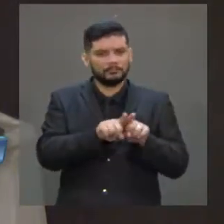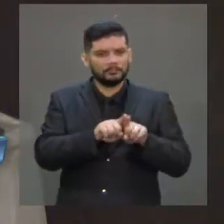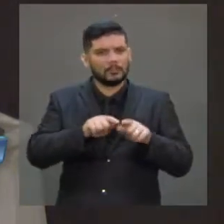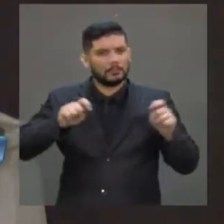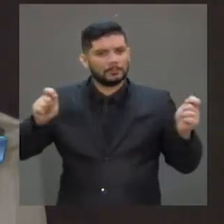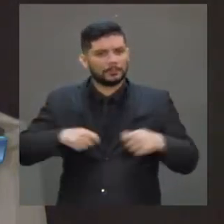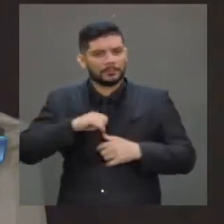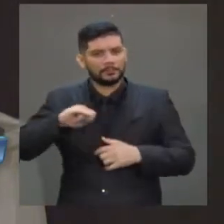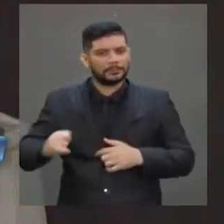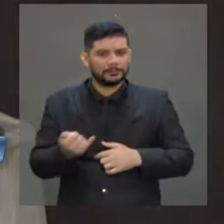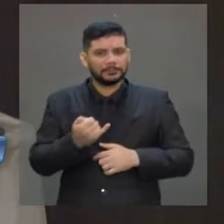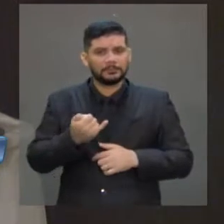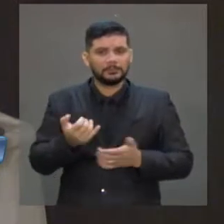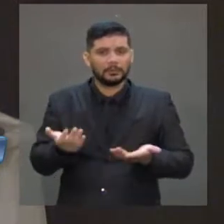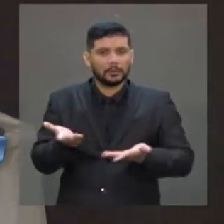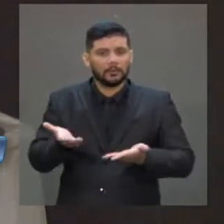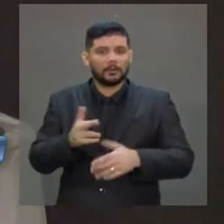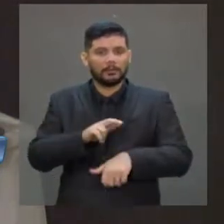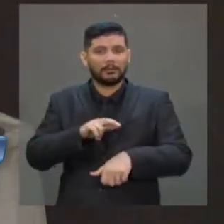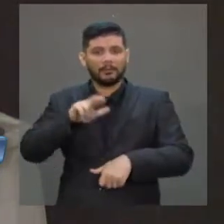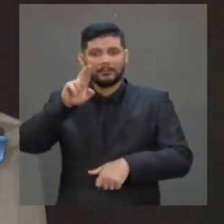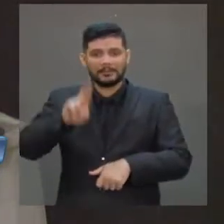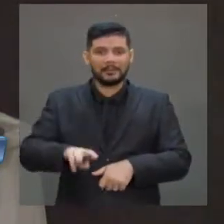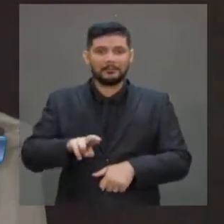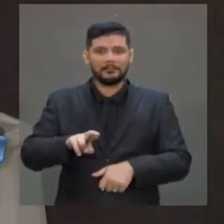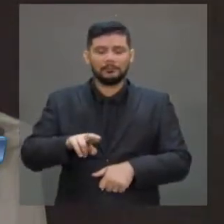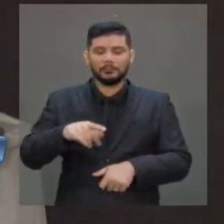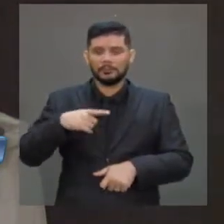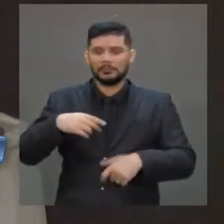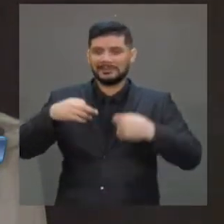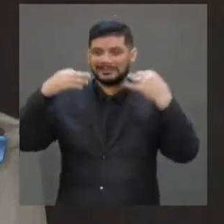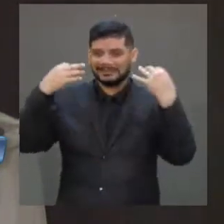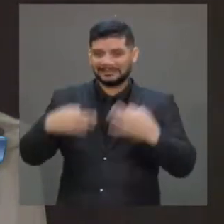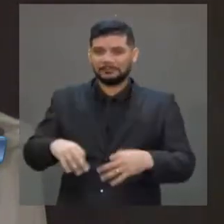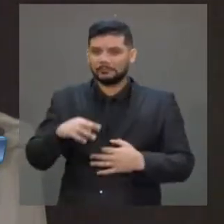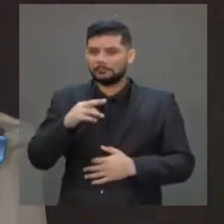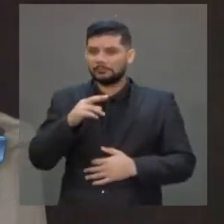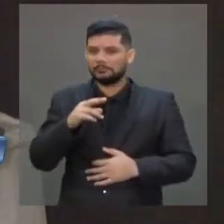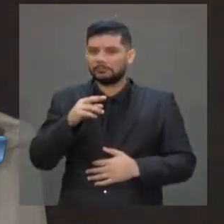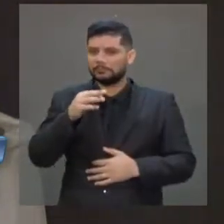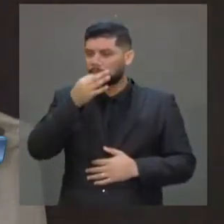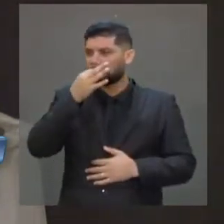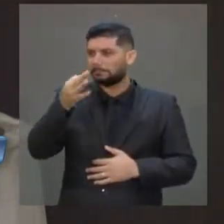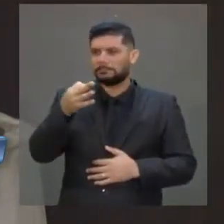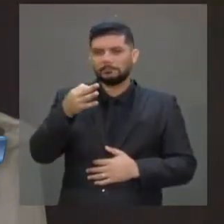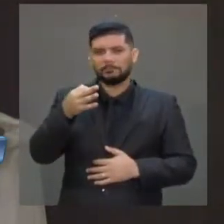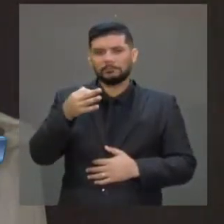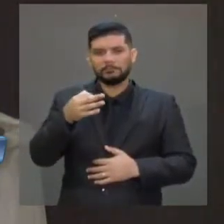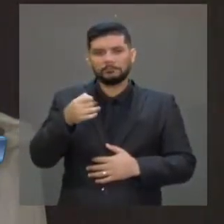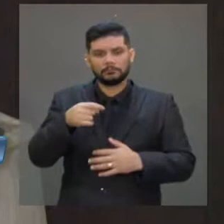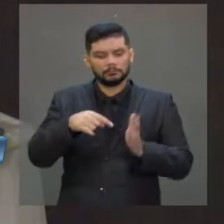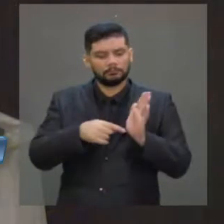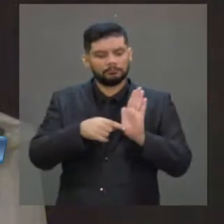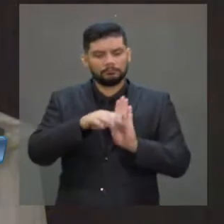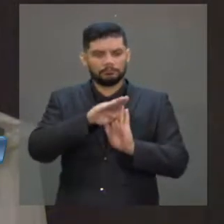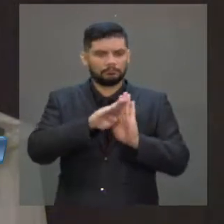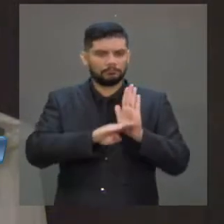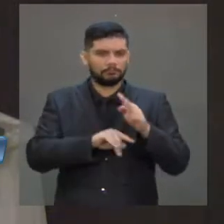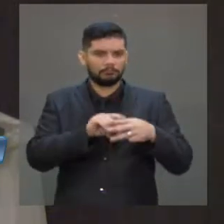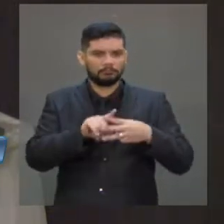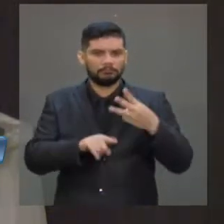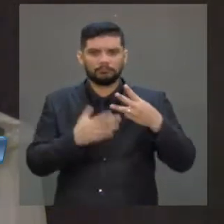oportunidade, razão, justificativa para que nós possamos proibir